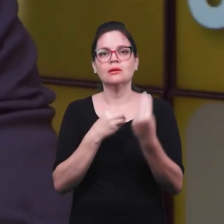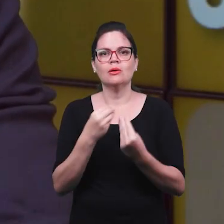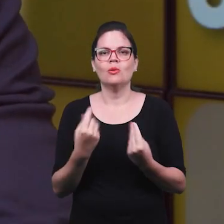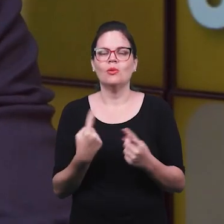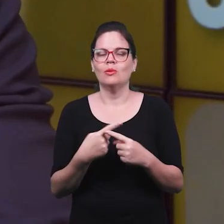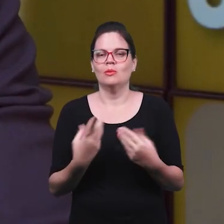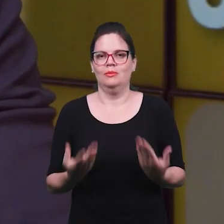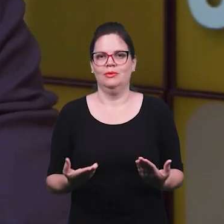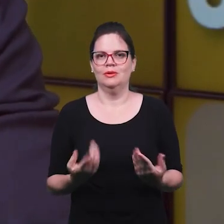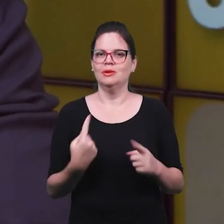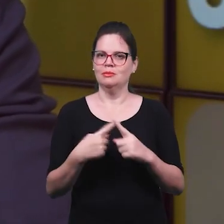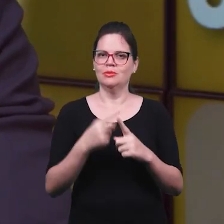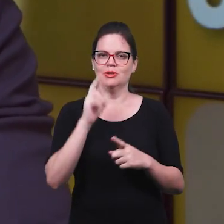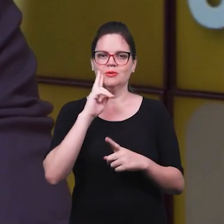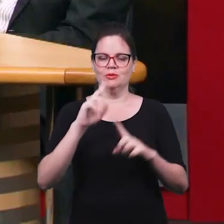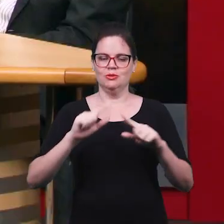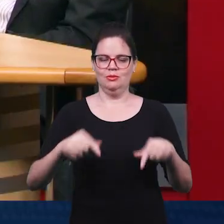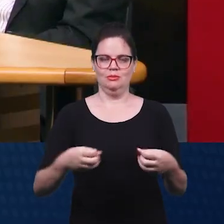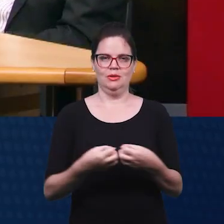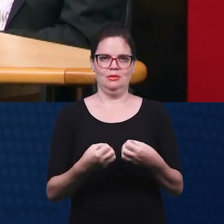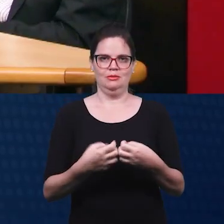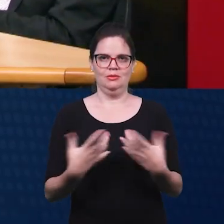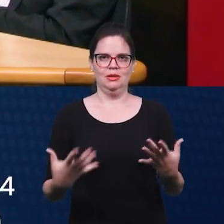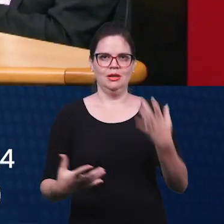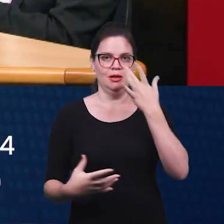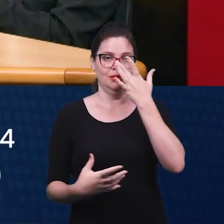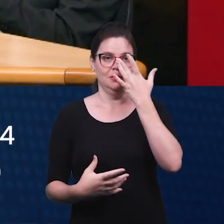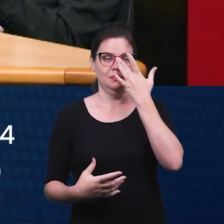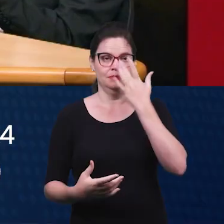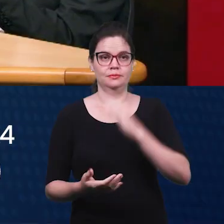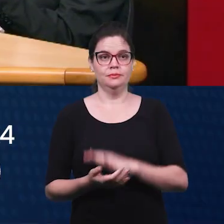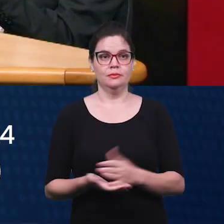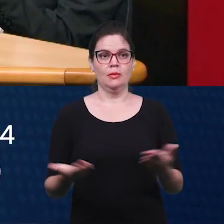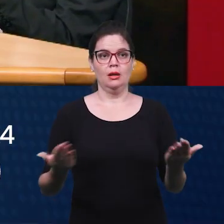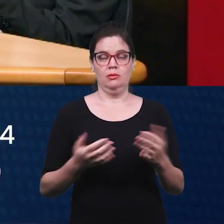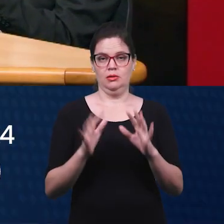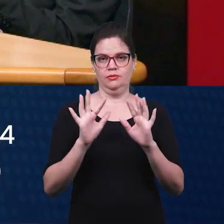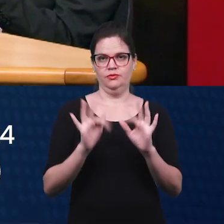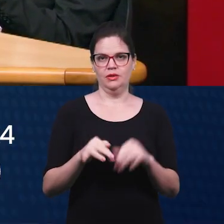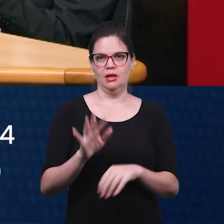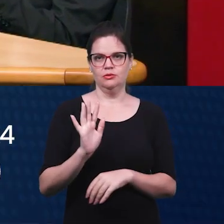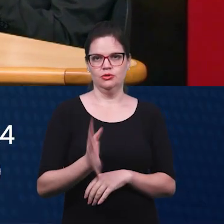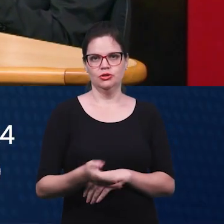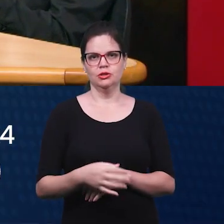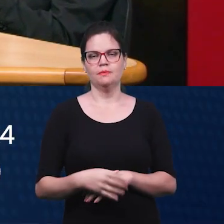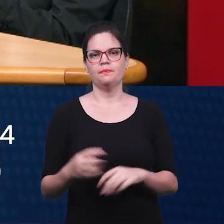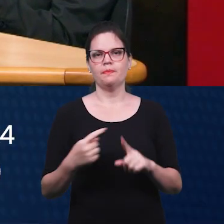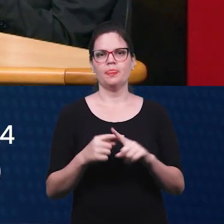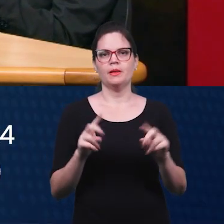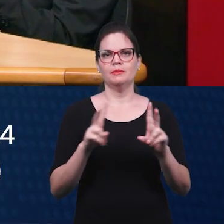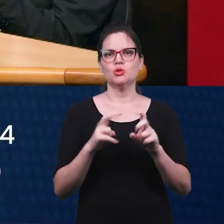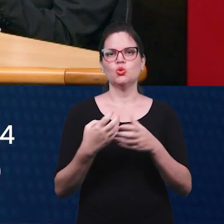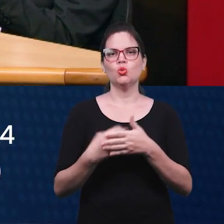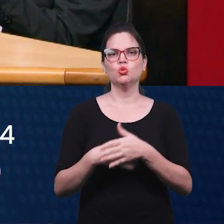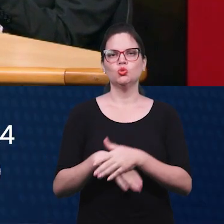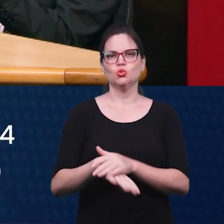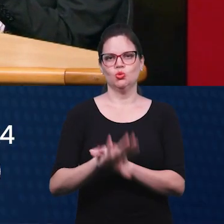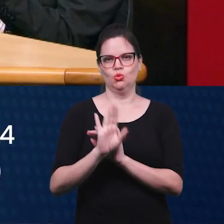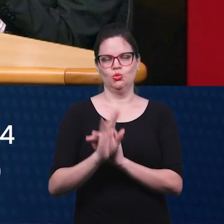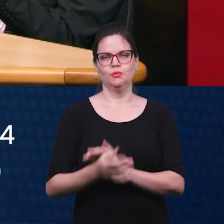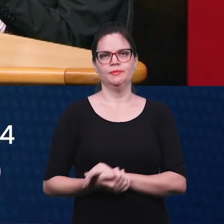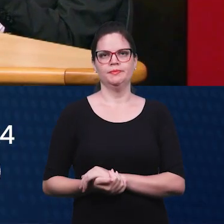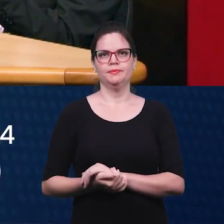esse milagre na nossa família, né? Amém. Nós estamos chegando ao final. E falando na questão de costumes, Eduardo, eu acho que